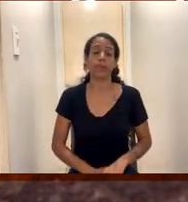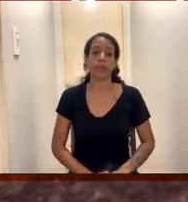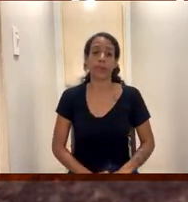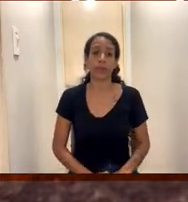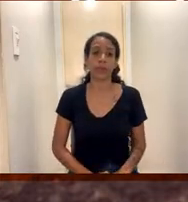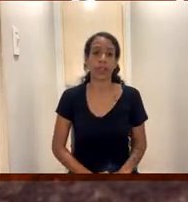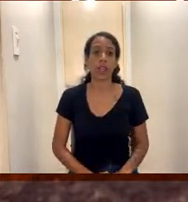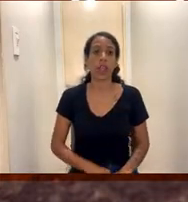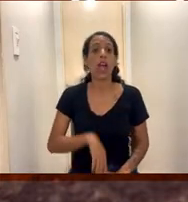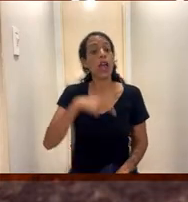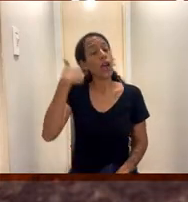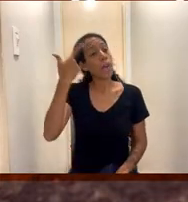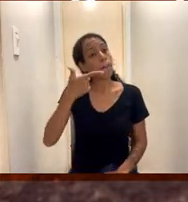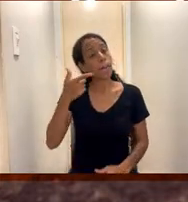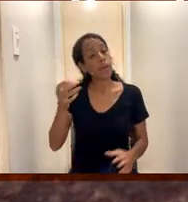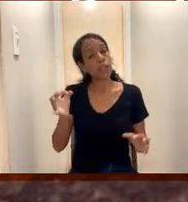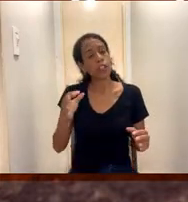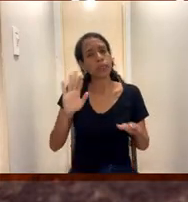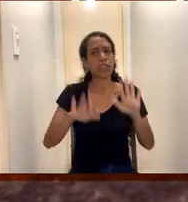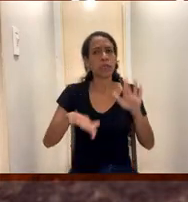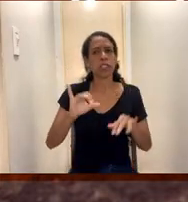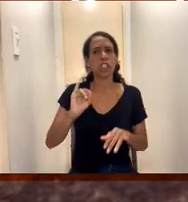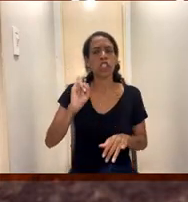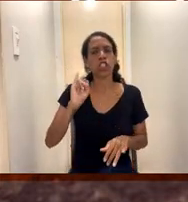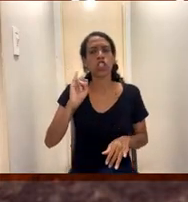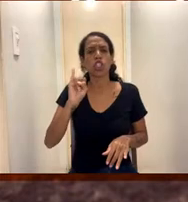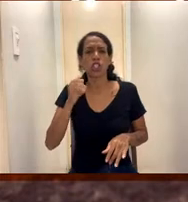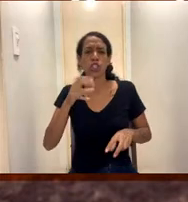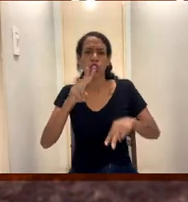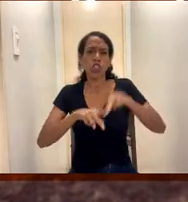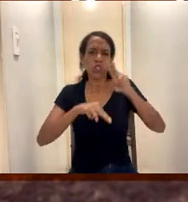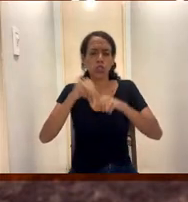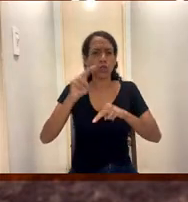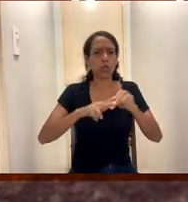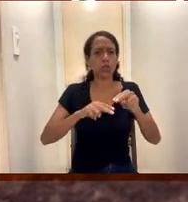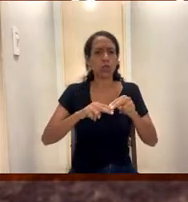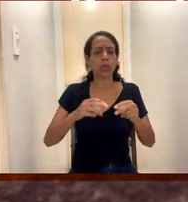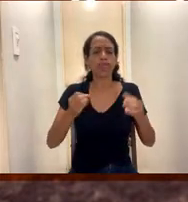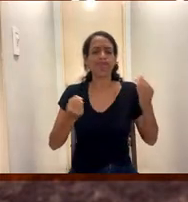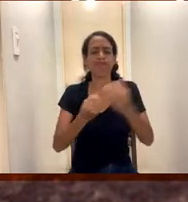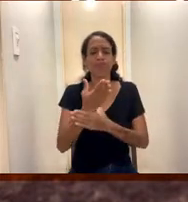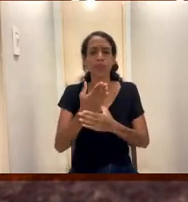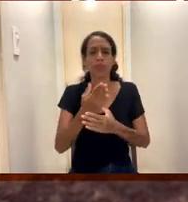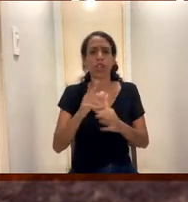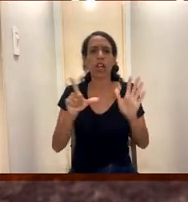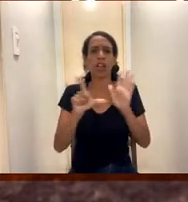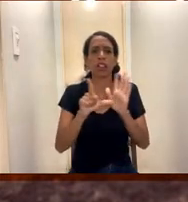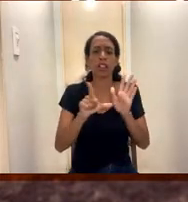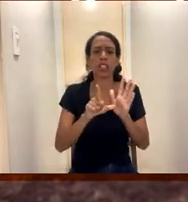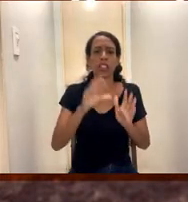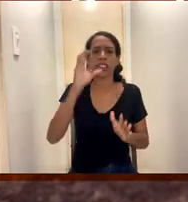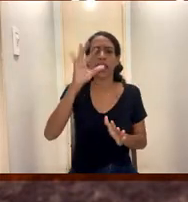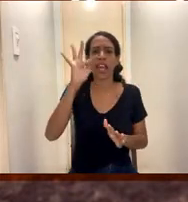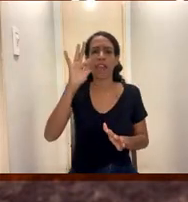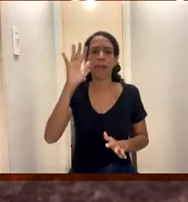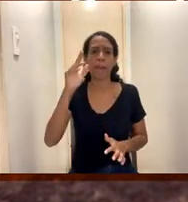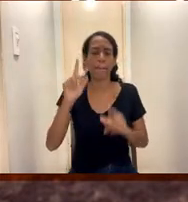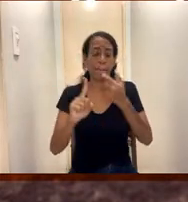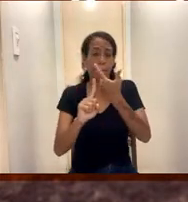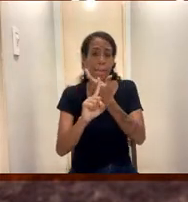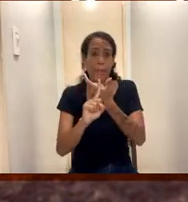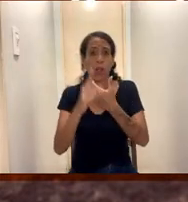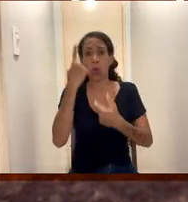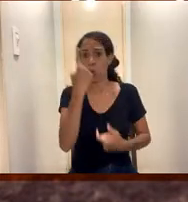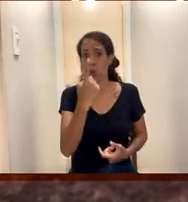Depois disso, ali em meados de junho, nós disponibilizamos a nota técnica CFP